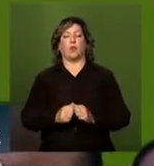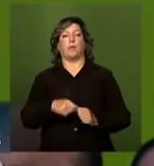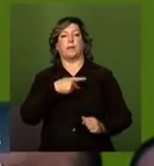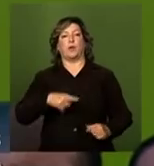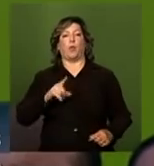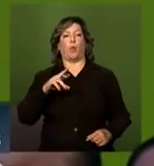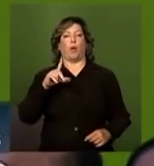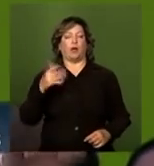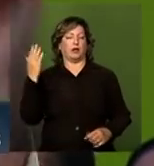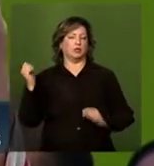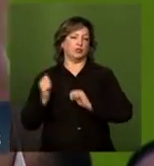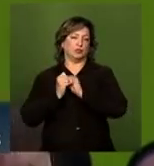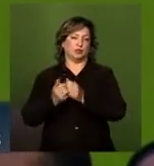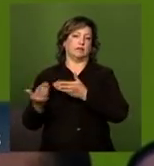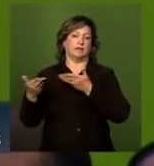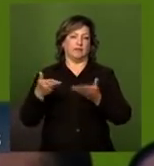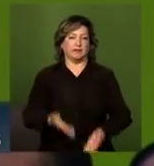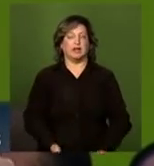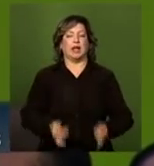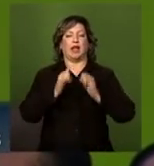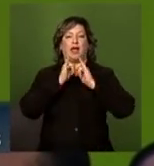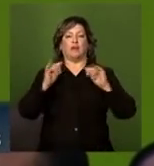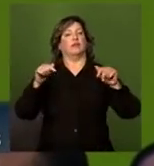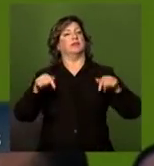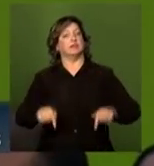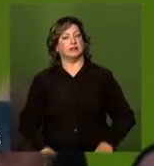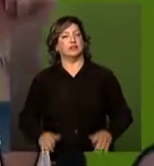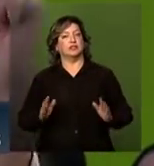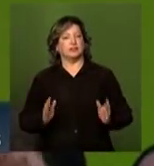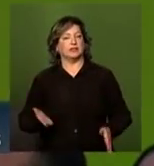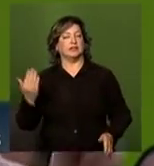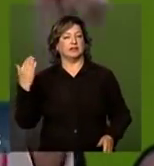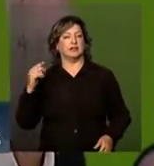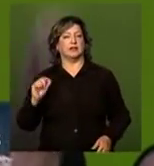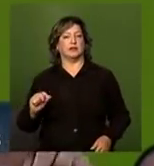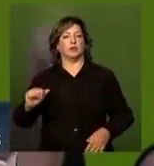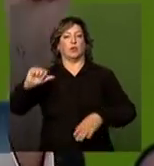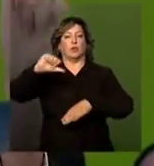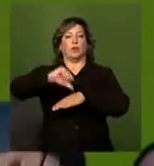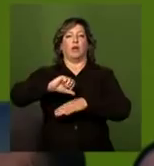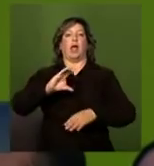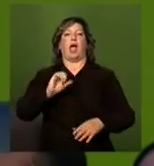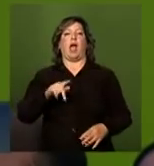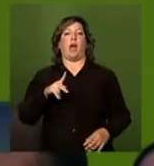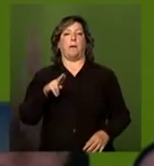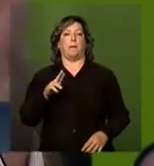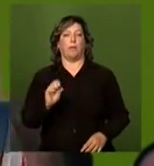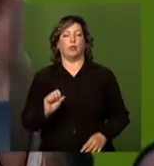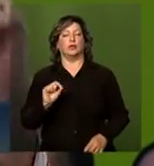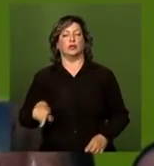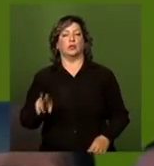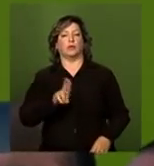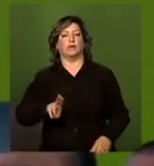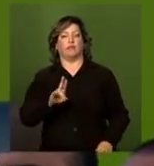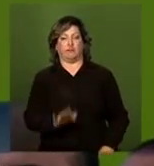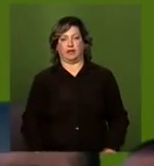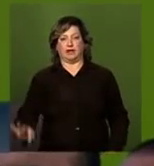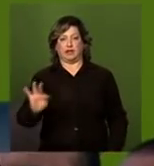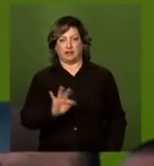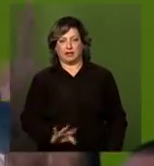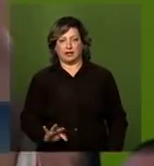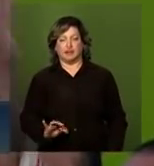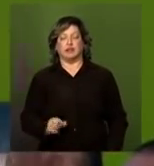aquela oportunidade anunciaram aqui ao Campus da Universidade Federal uma rede Federal de